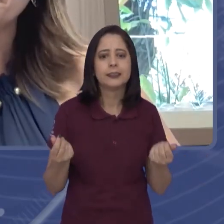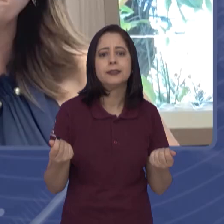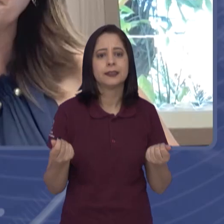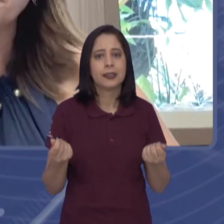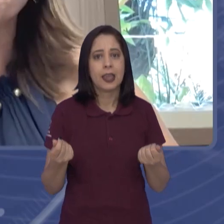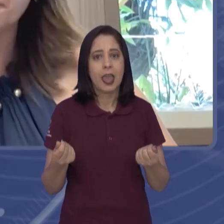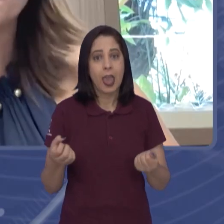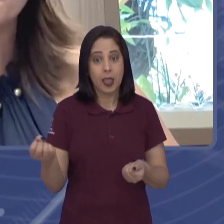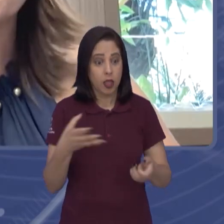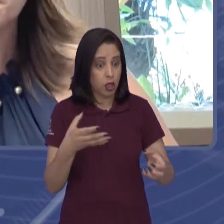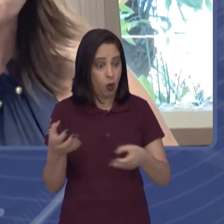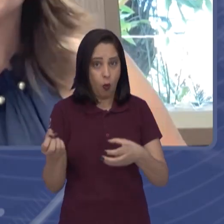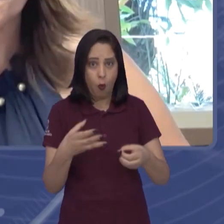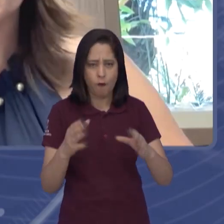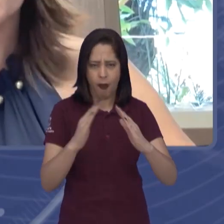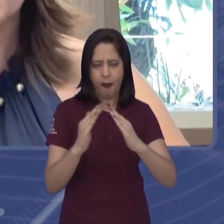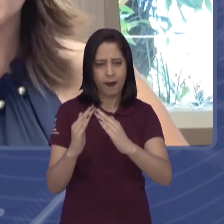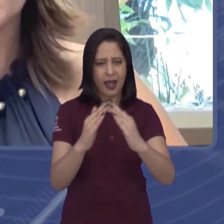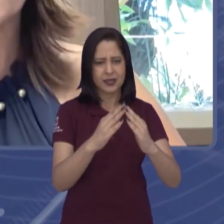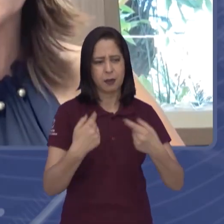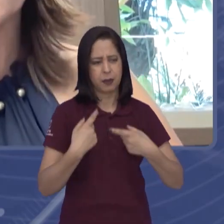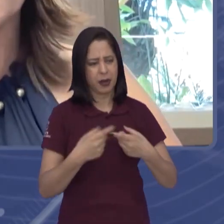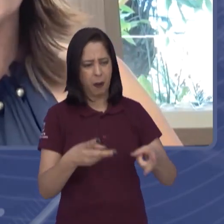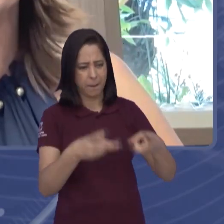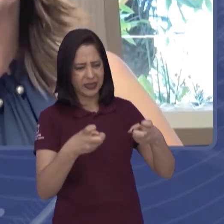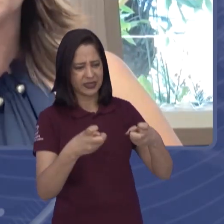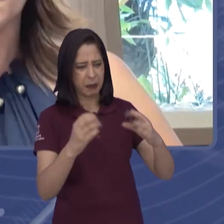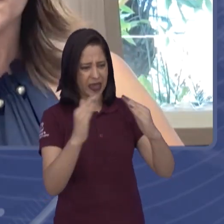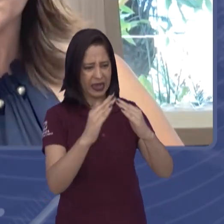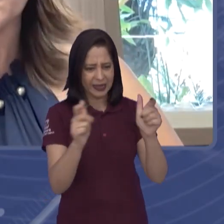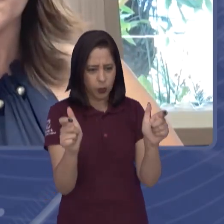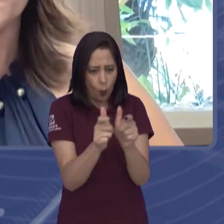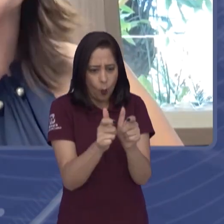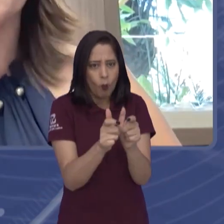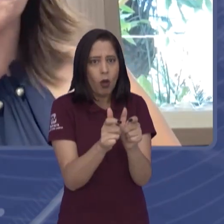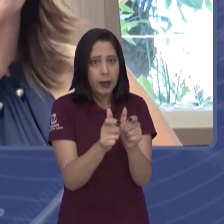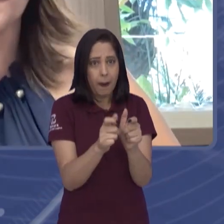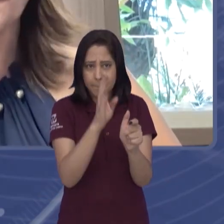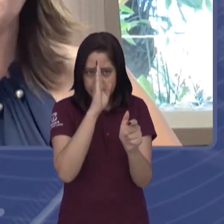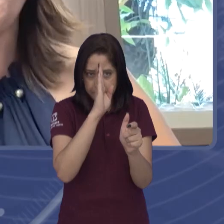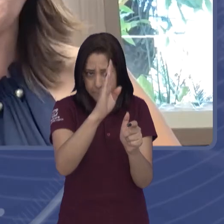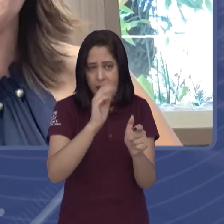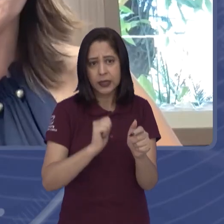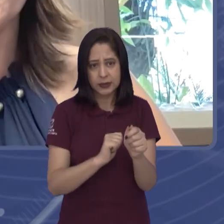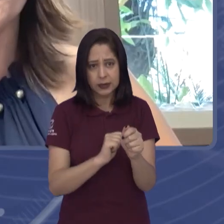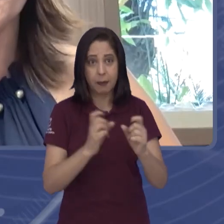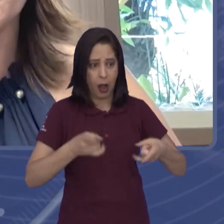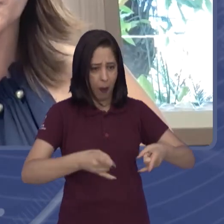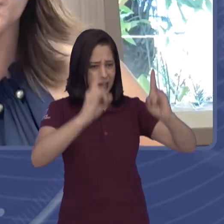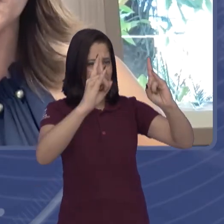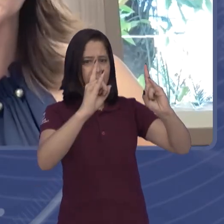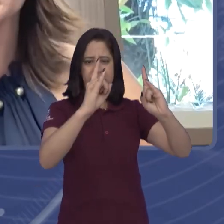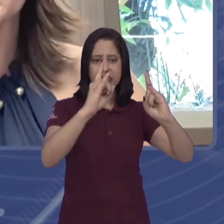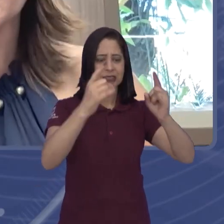esses novos empreendimentos, né, que muitas vezes a gente percebe que estão cada vez menores, principalmente os